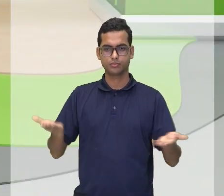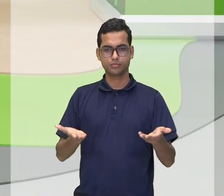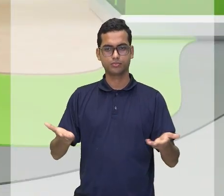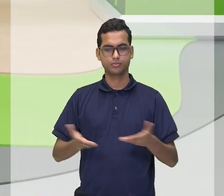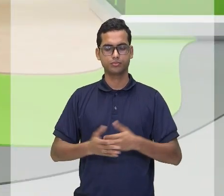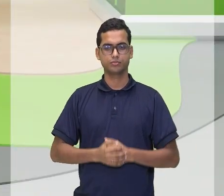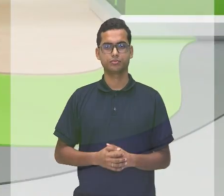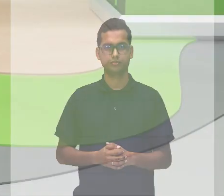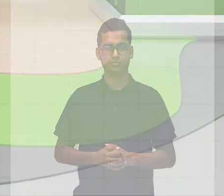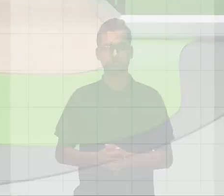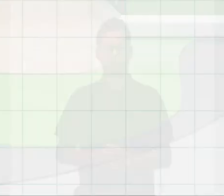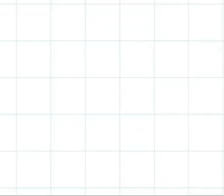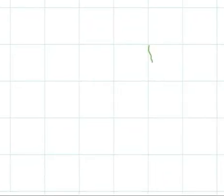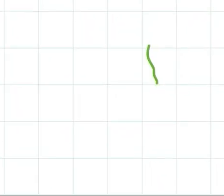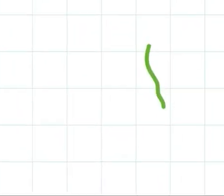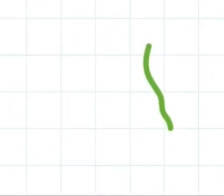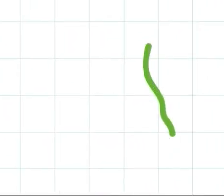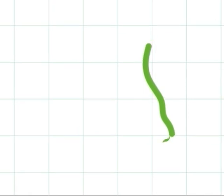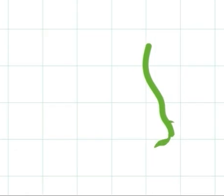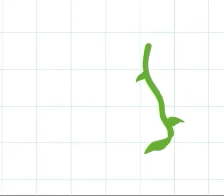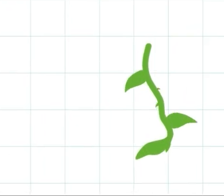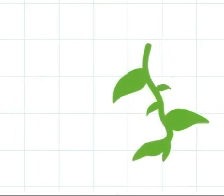aula!